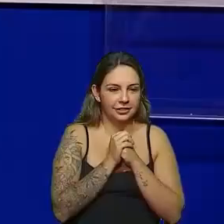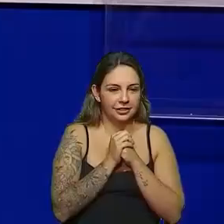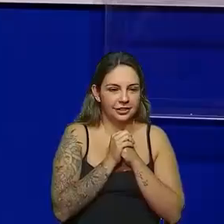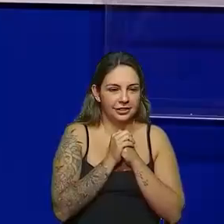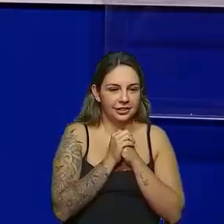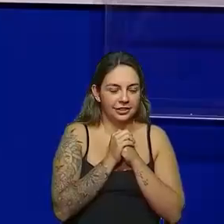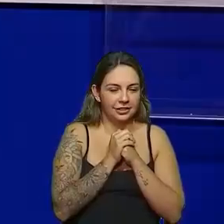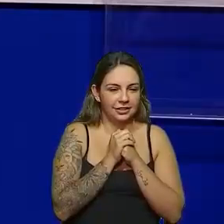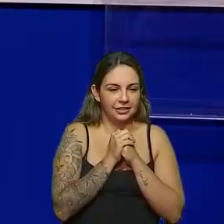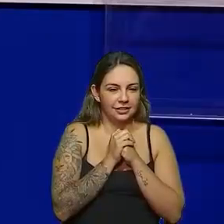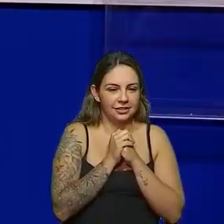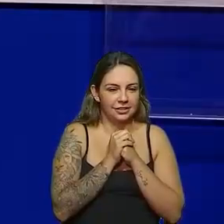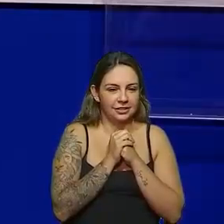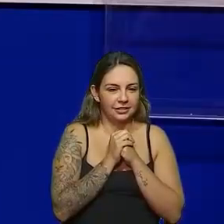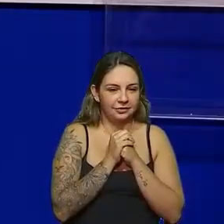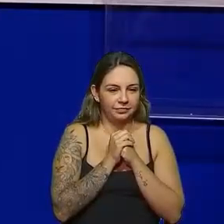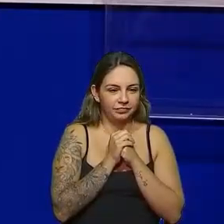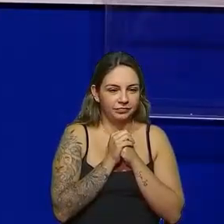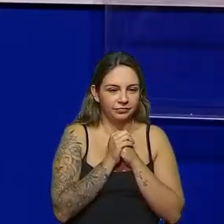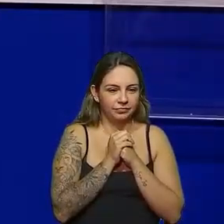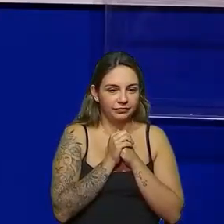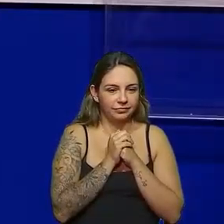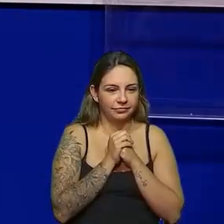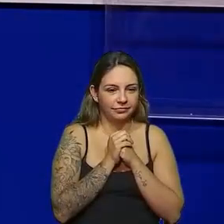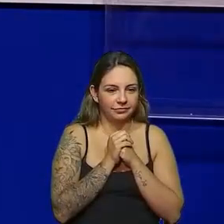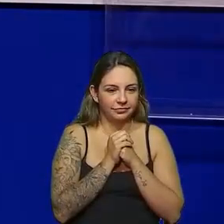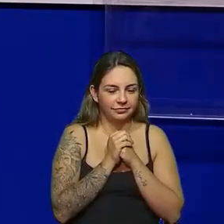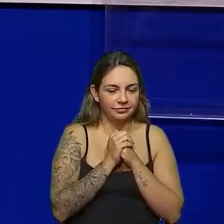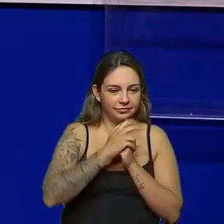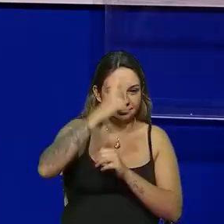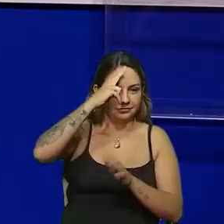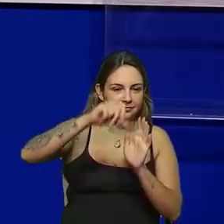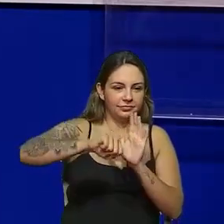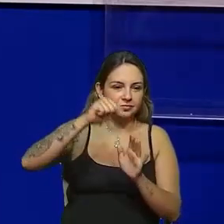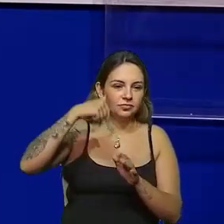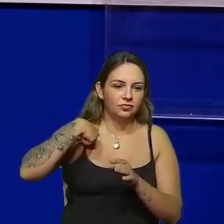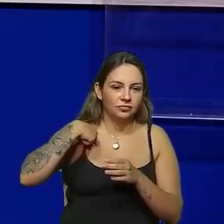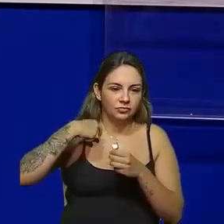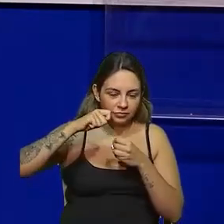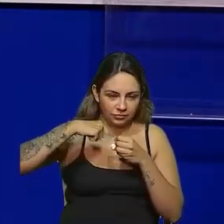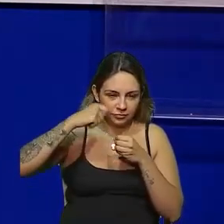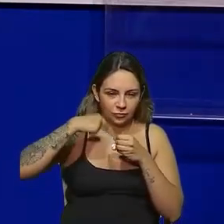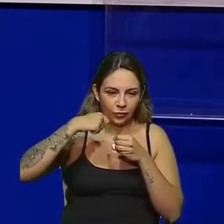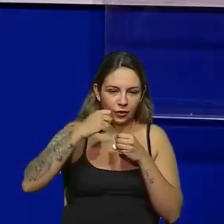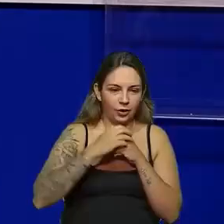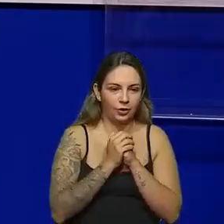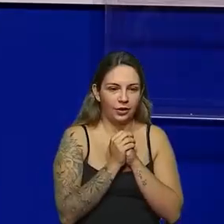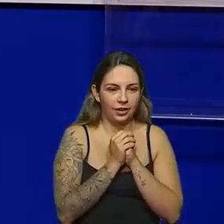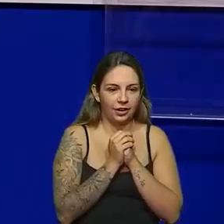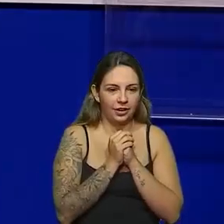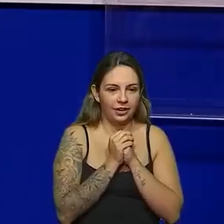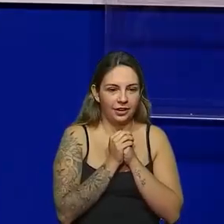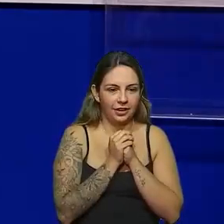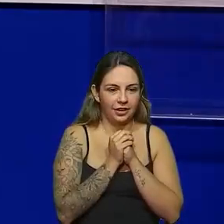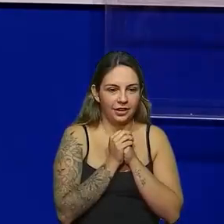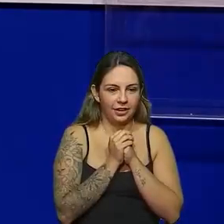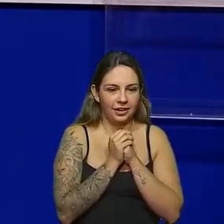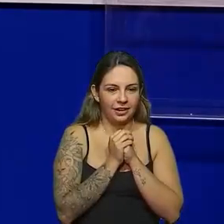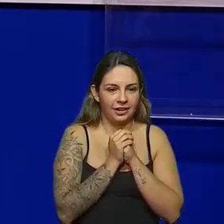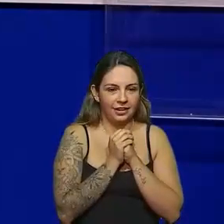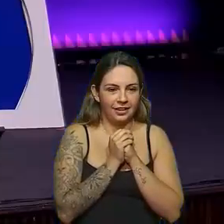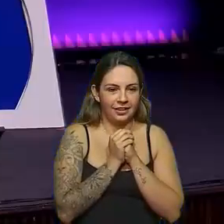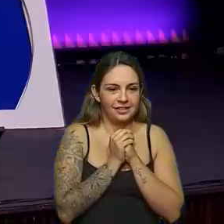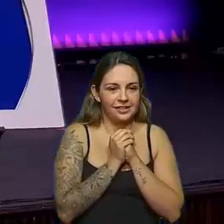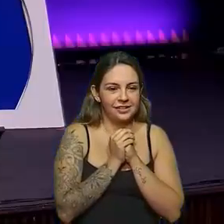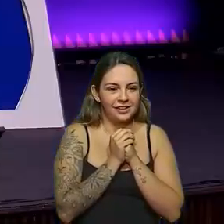Alexandre falou, né? E aí, eu lembrei da primeira vez que eu tomei sorvete. Conte agora, por quê? Bom,